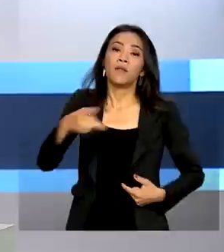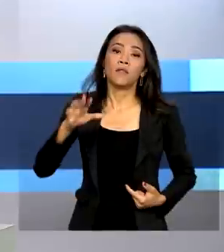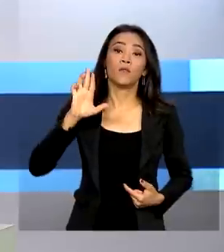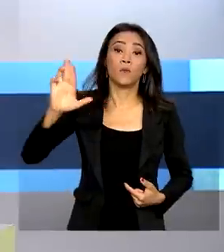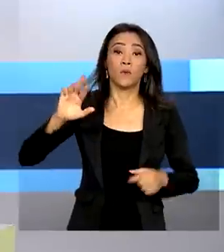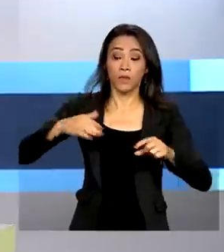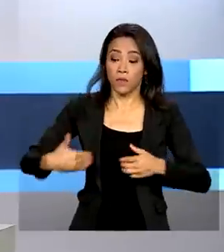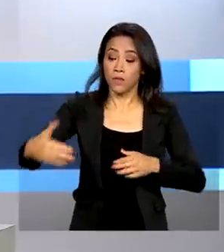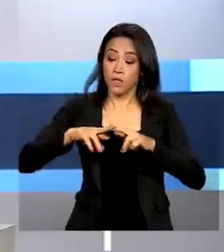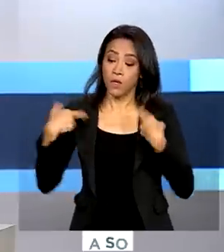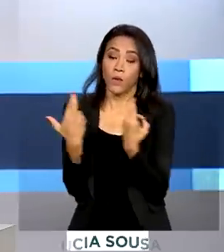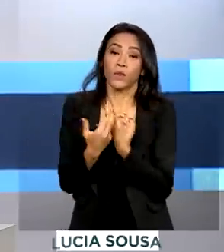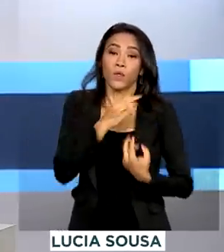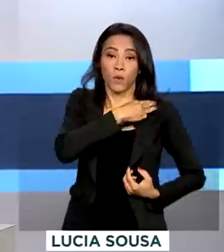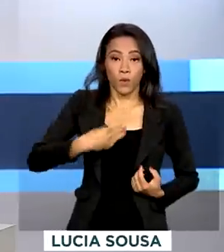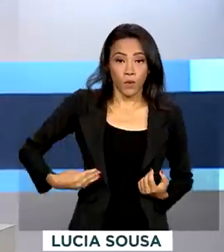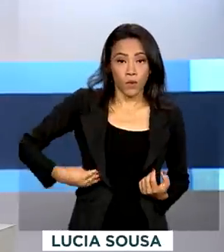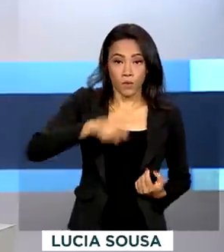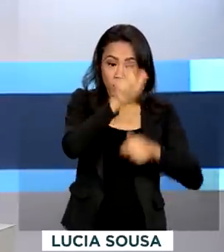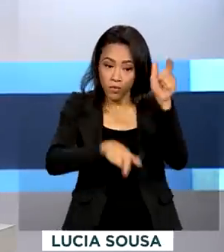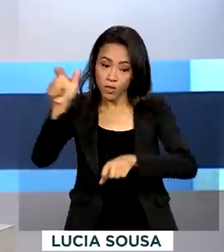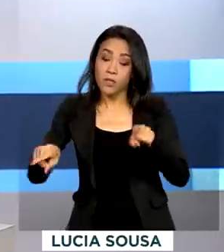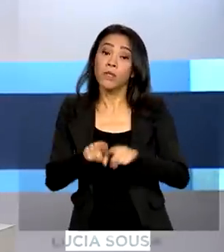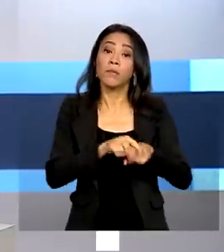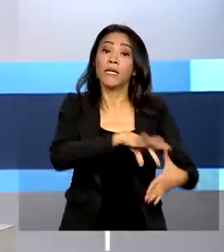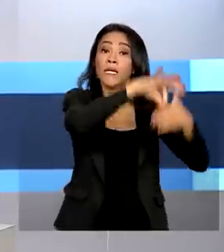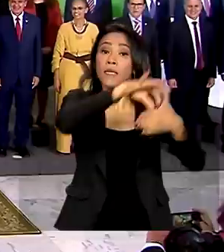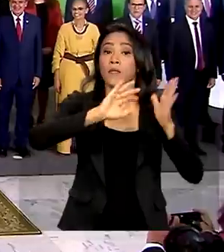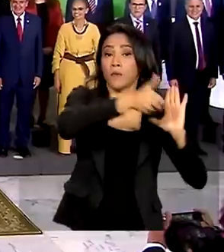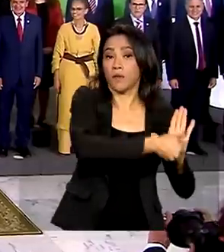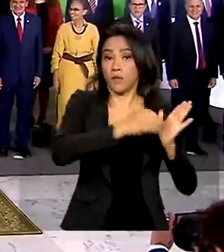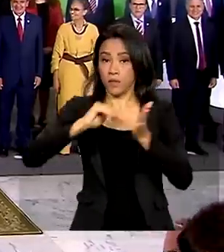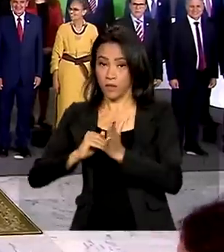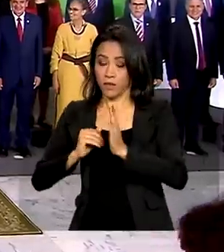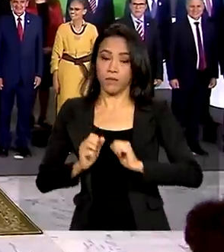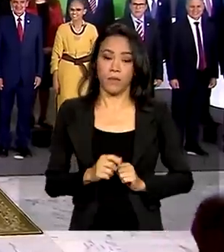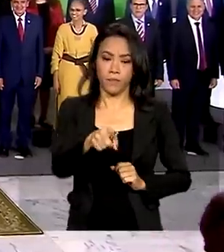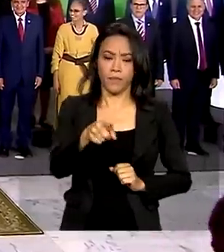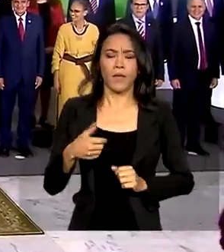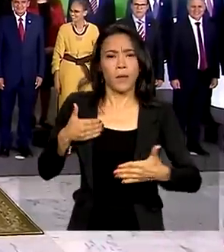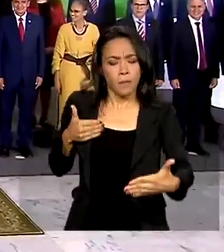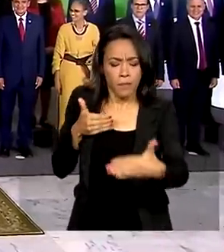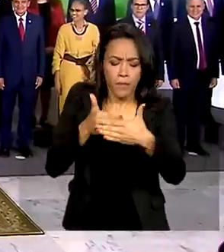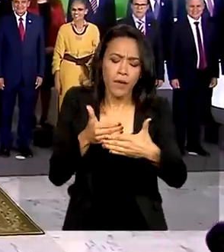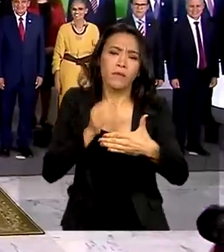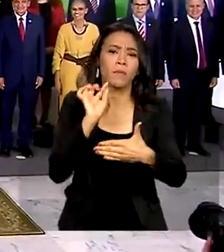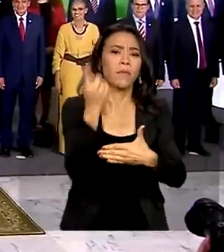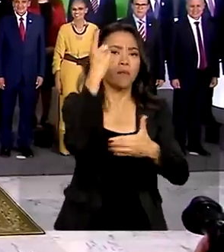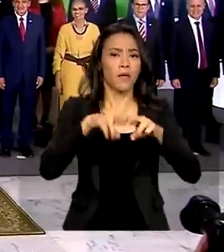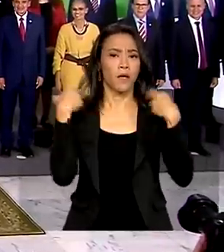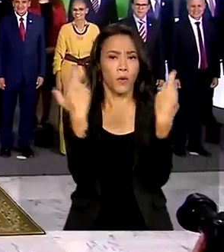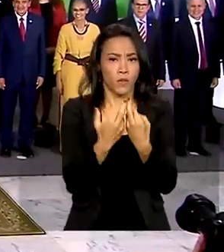com ministros e também com líderes do governo no Senado e na Câmara na véspera da primeira reunião com os